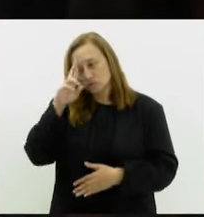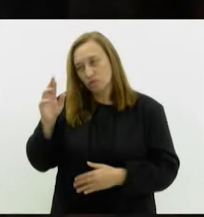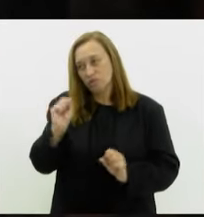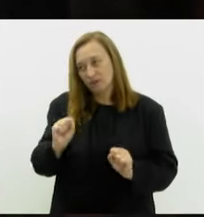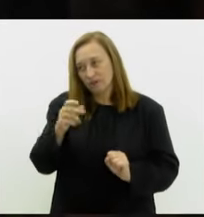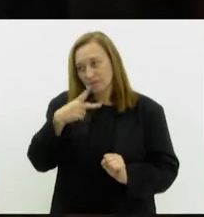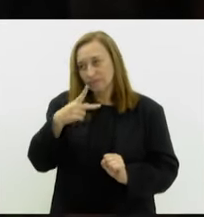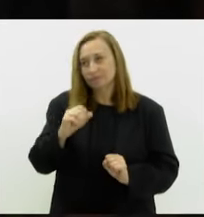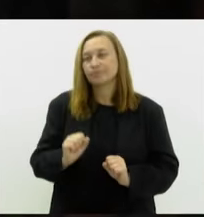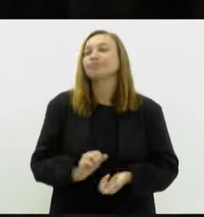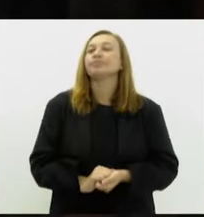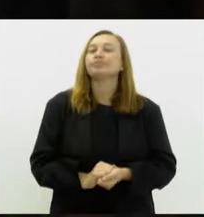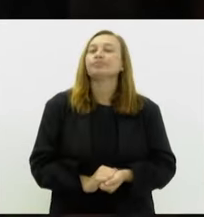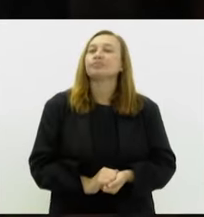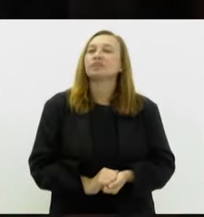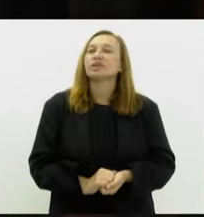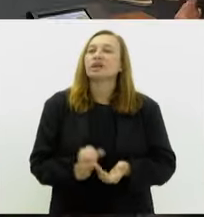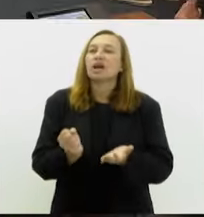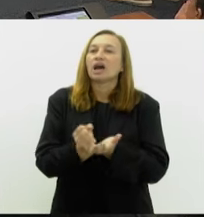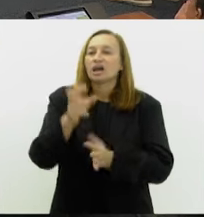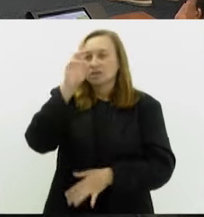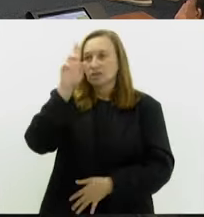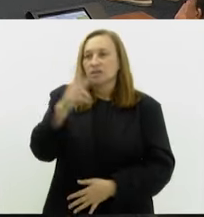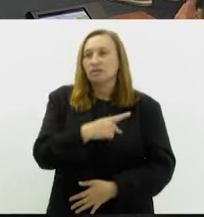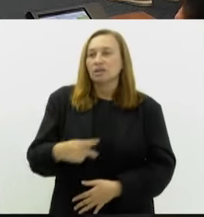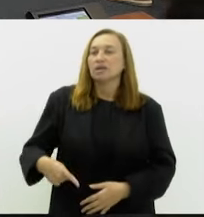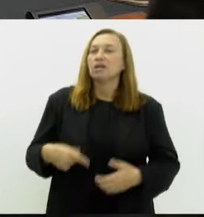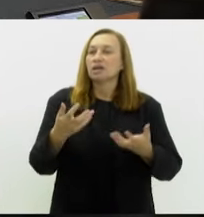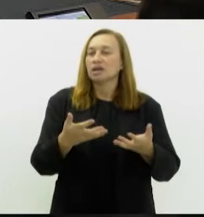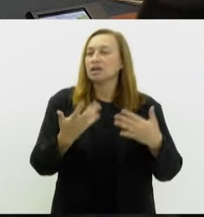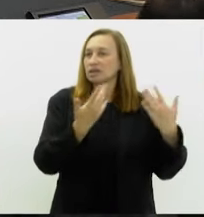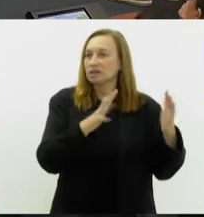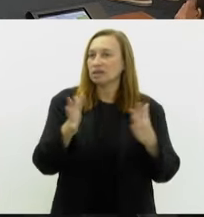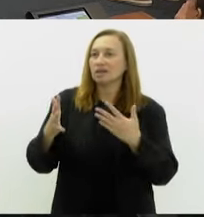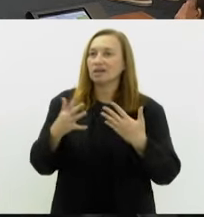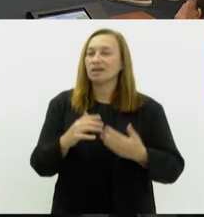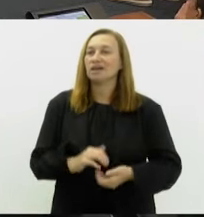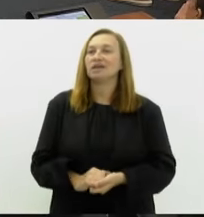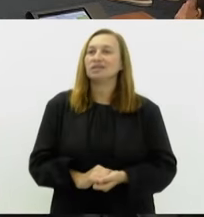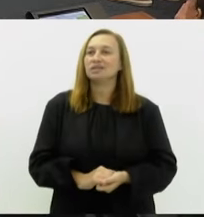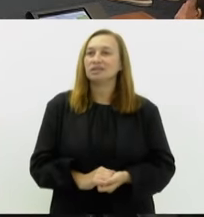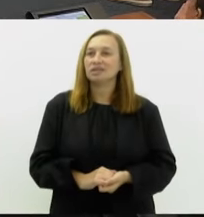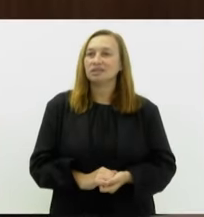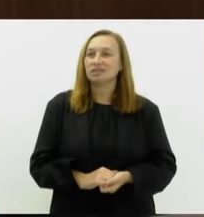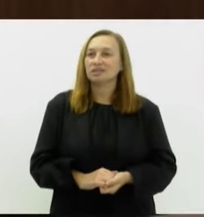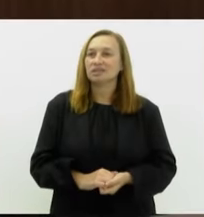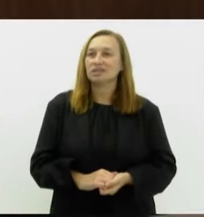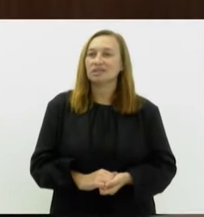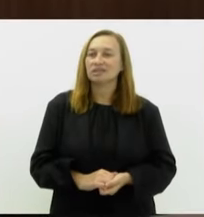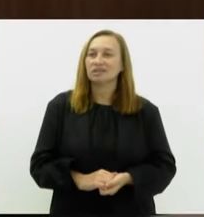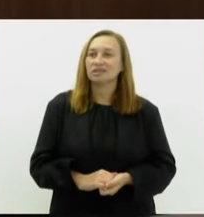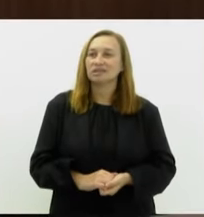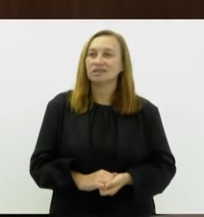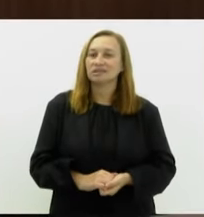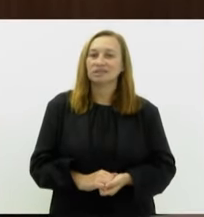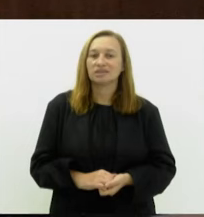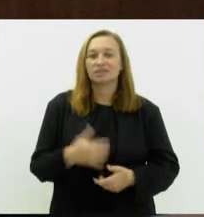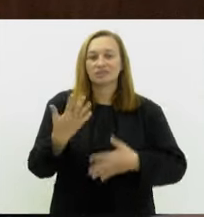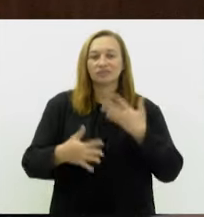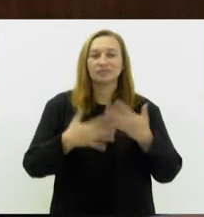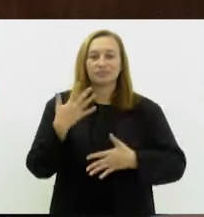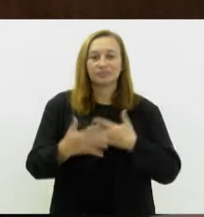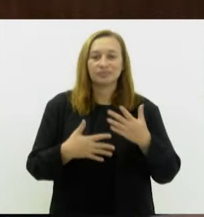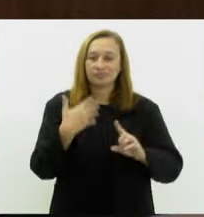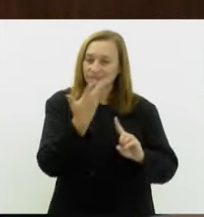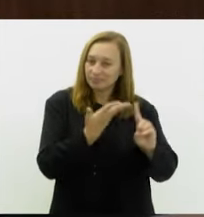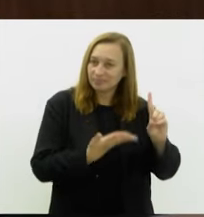seguida. Senhora Presidente, quero declarar meu voto favorável, muito contente por essa